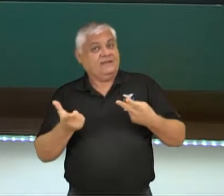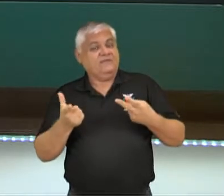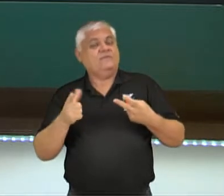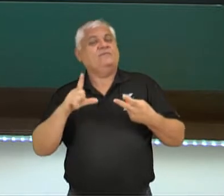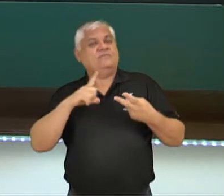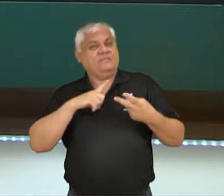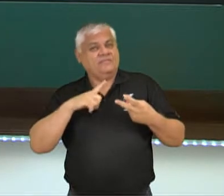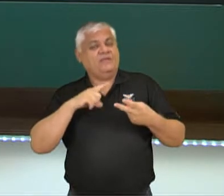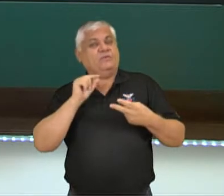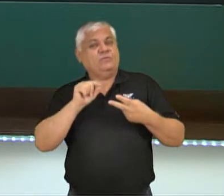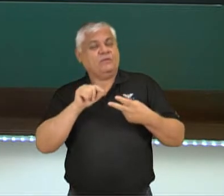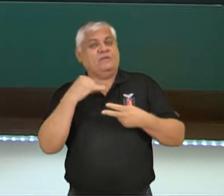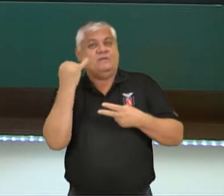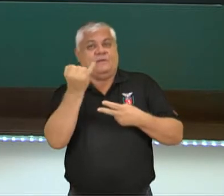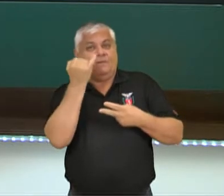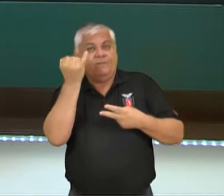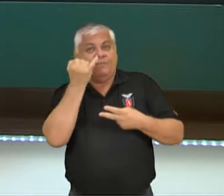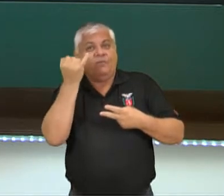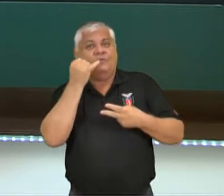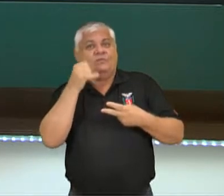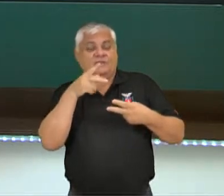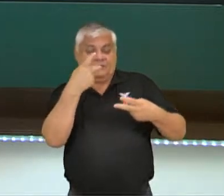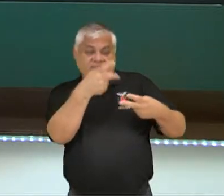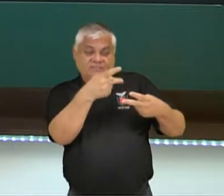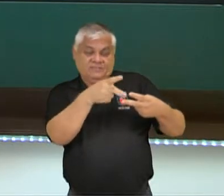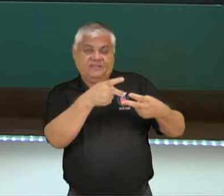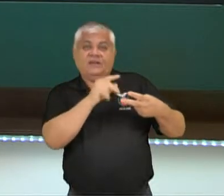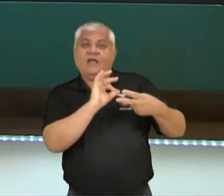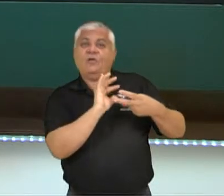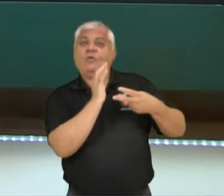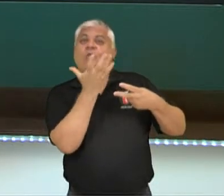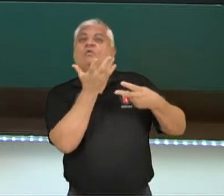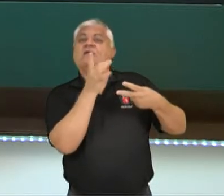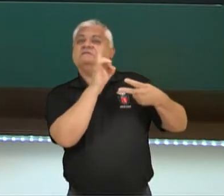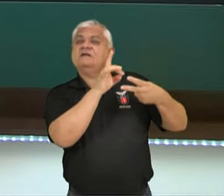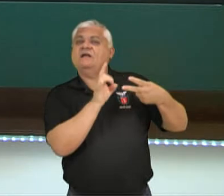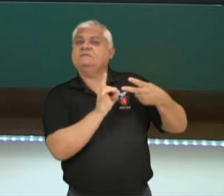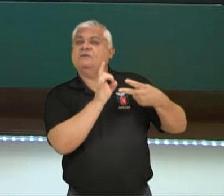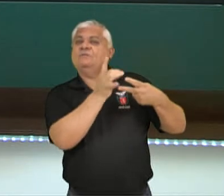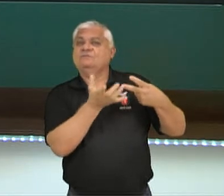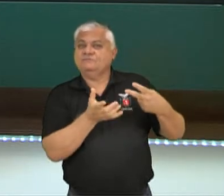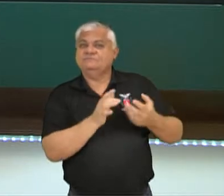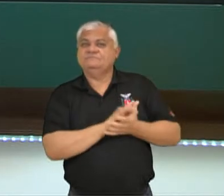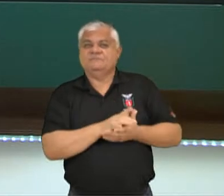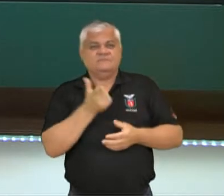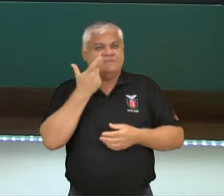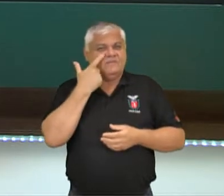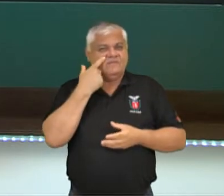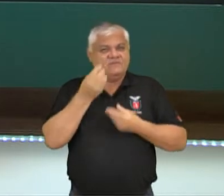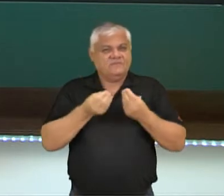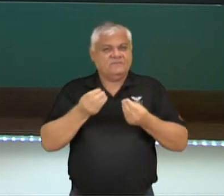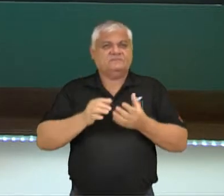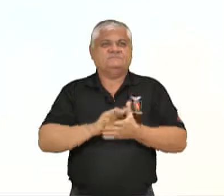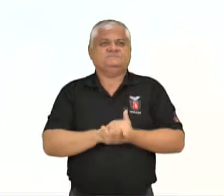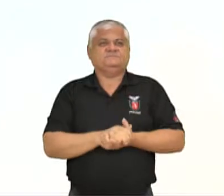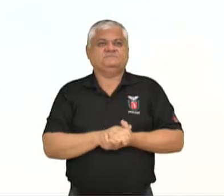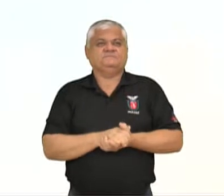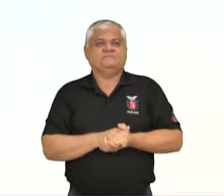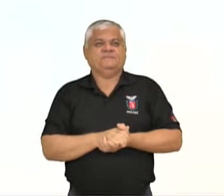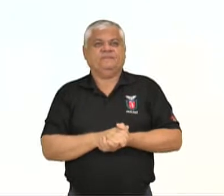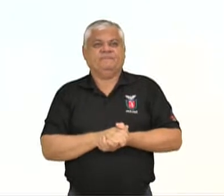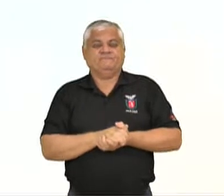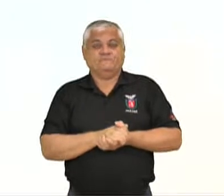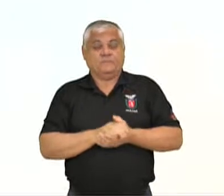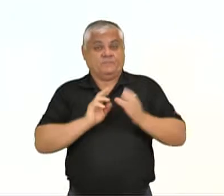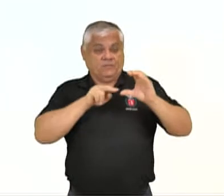é porque coisas importantes e específicas acontecem em cada um deles. Vamos ver isso agora.